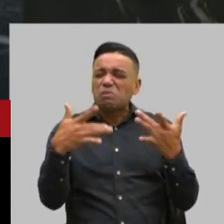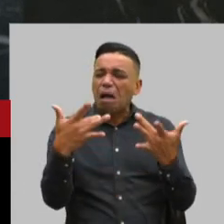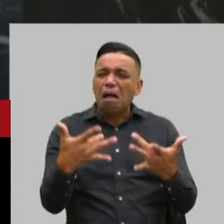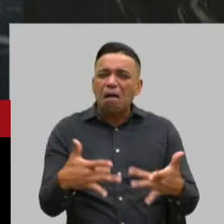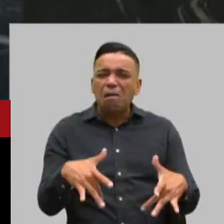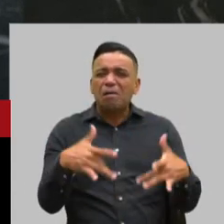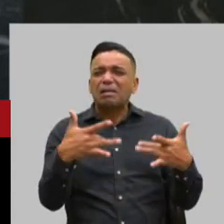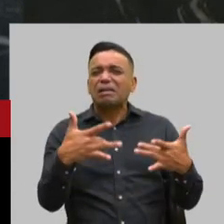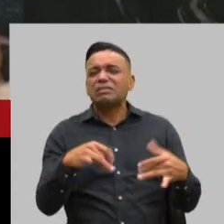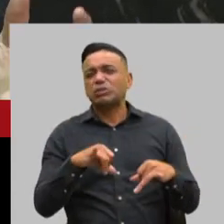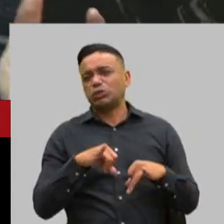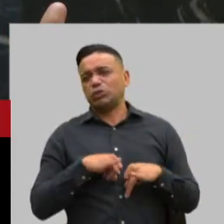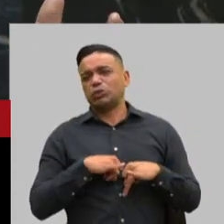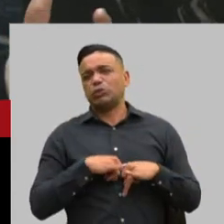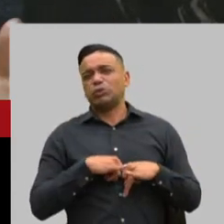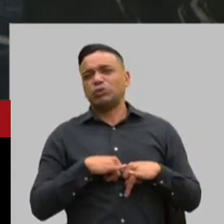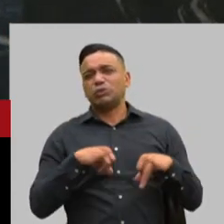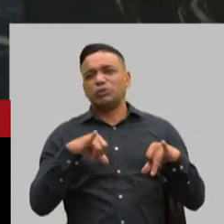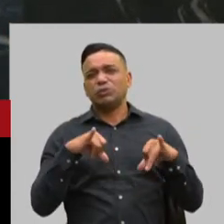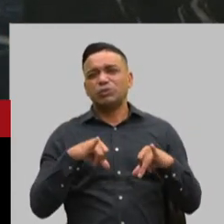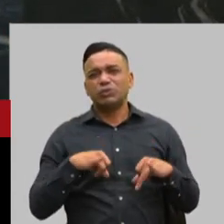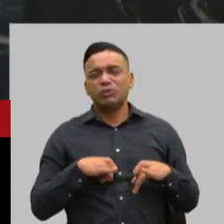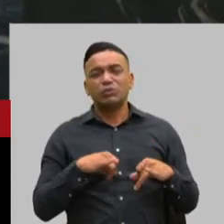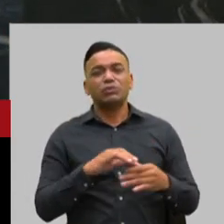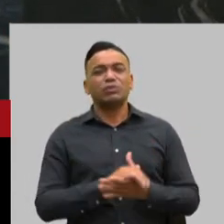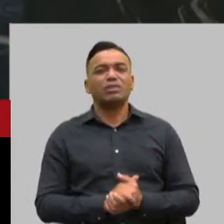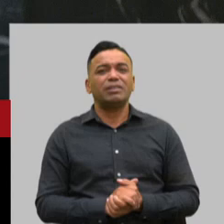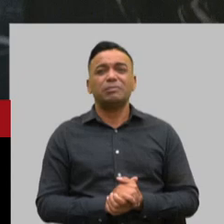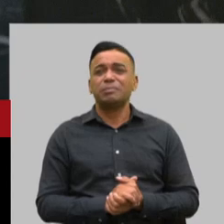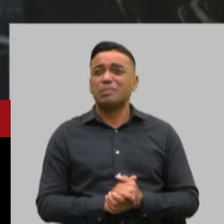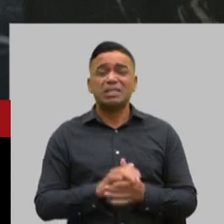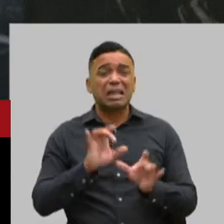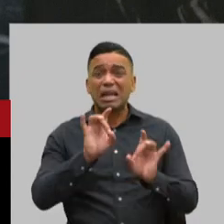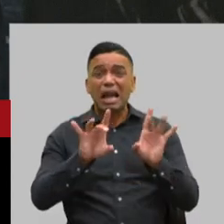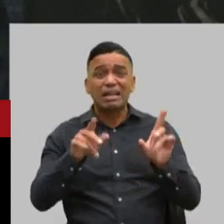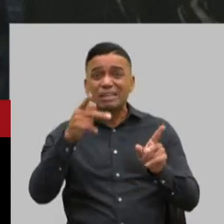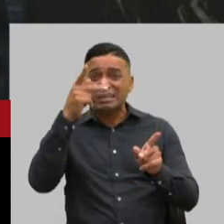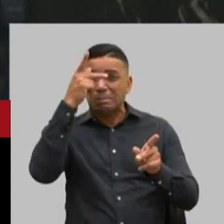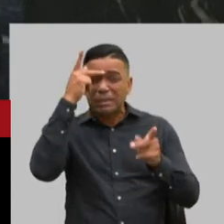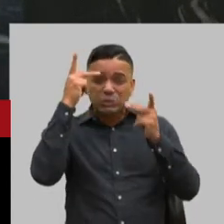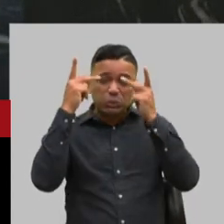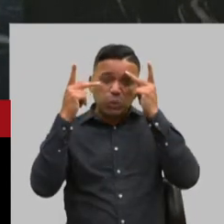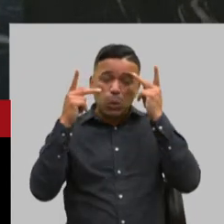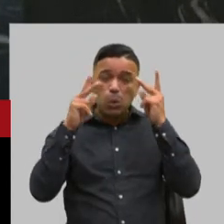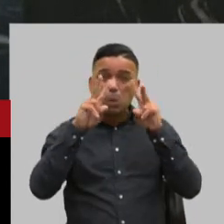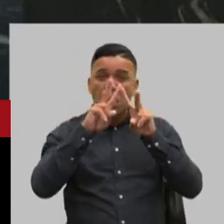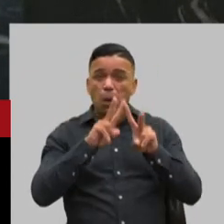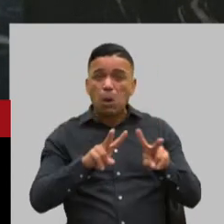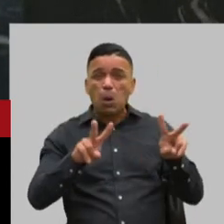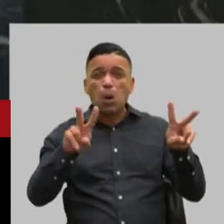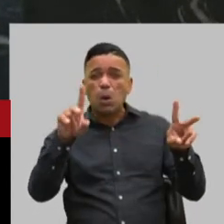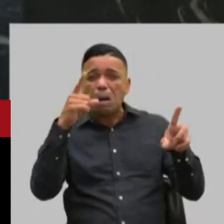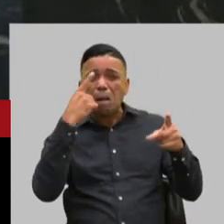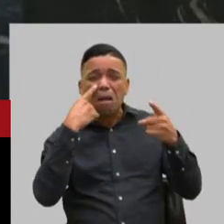demais. Cada olhar é lágrima, nuvem